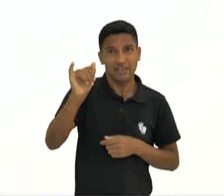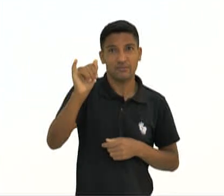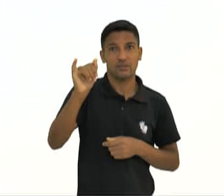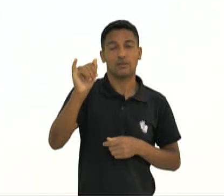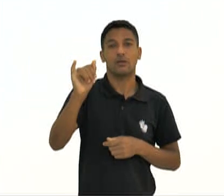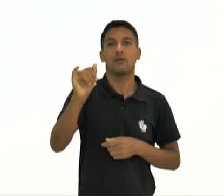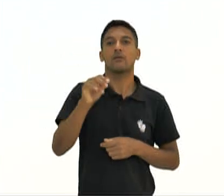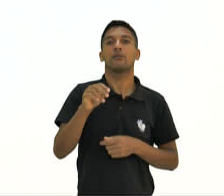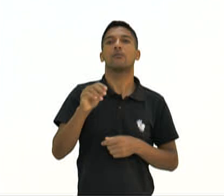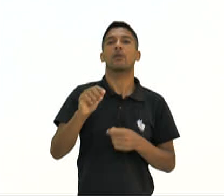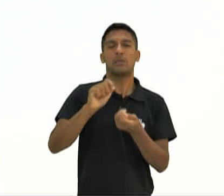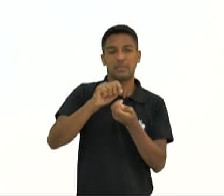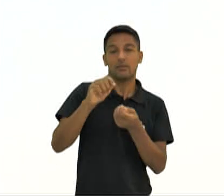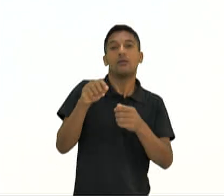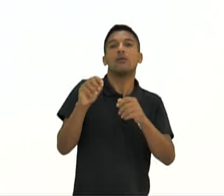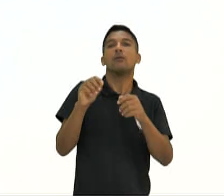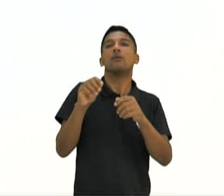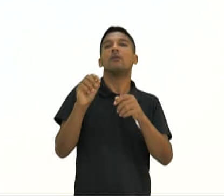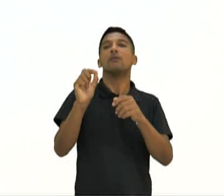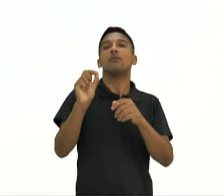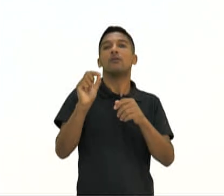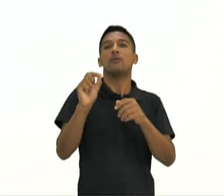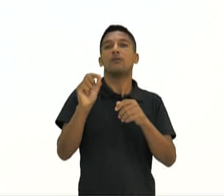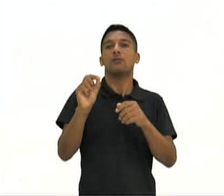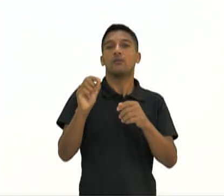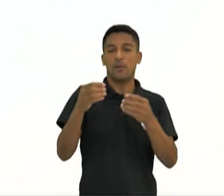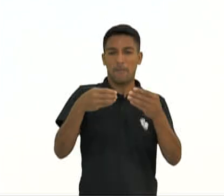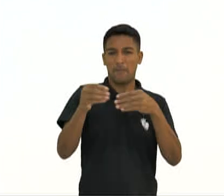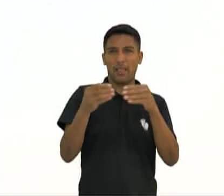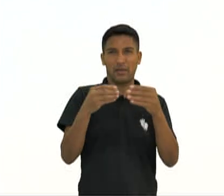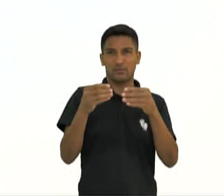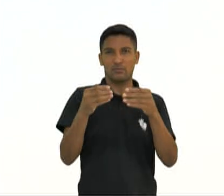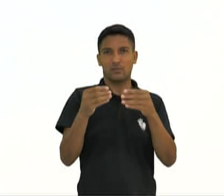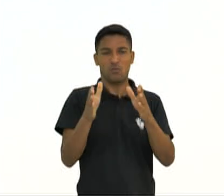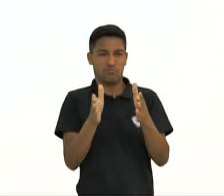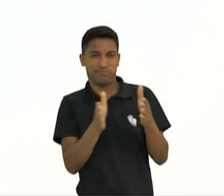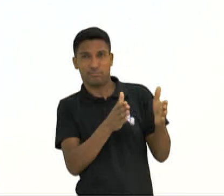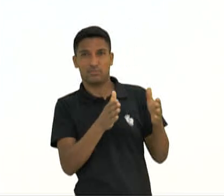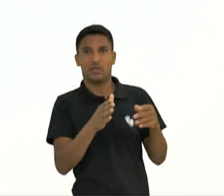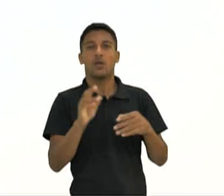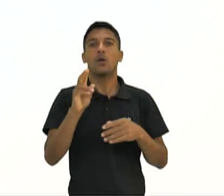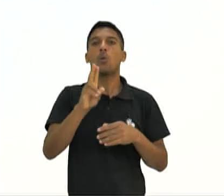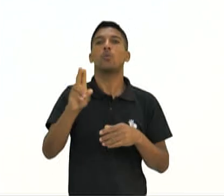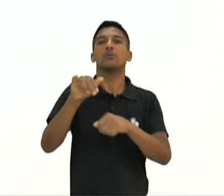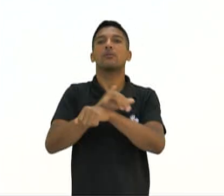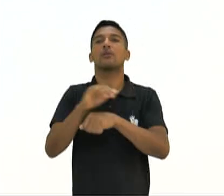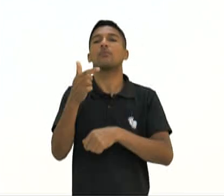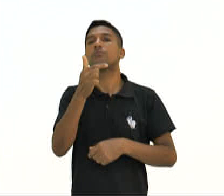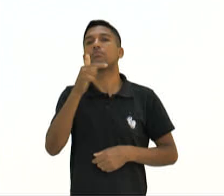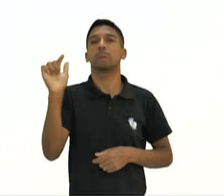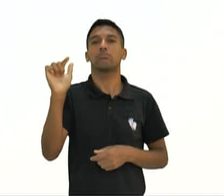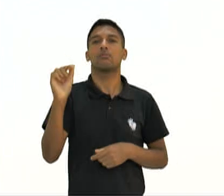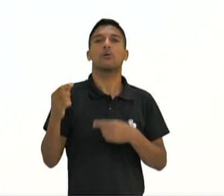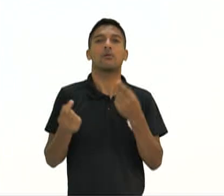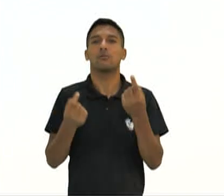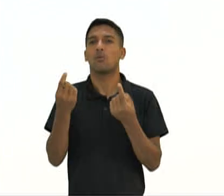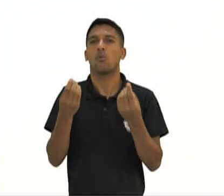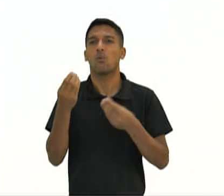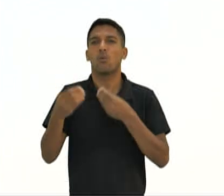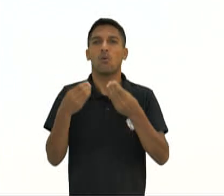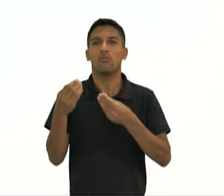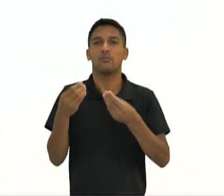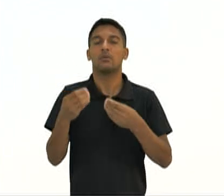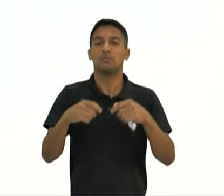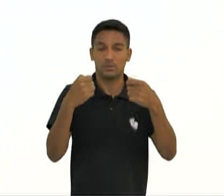vocês pensem a respeito e marquem alternativas, pode ser mais de uma, que são corretas. Devemos aumentar a queima do